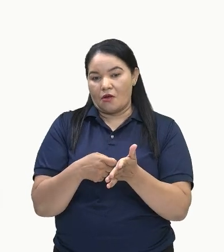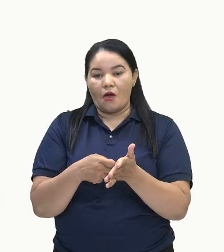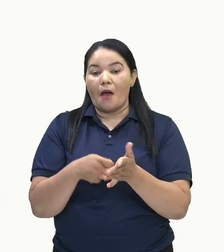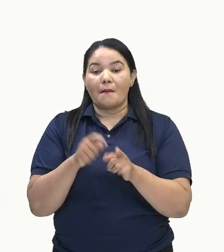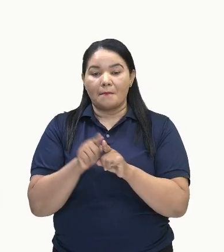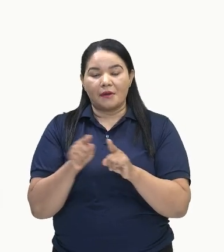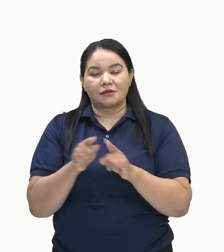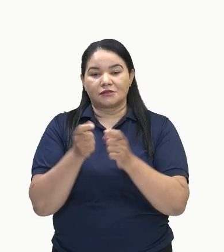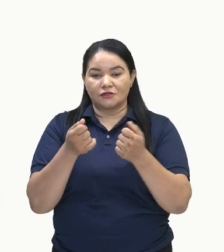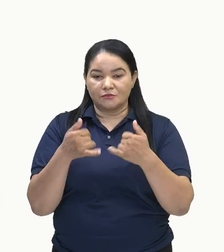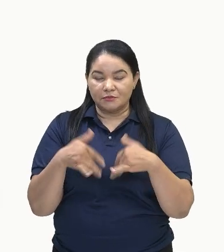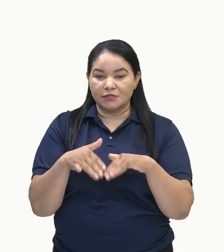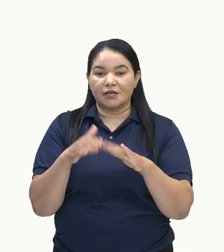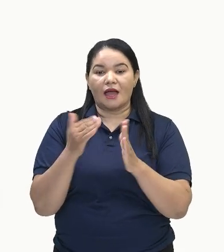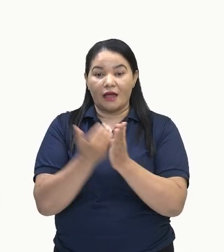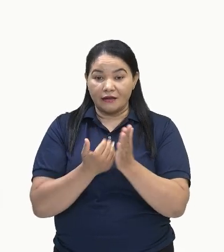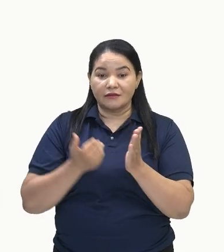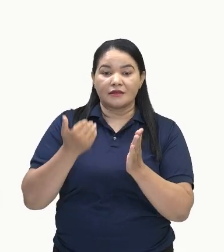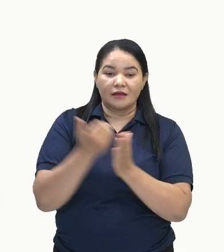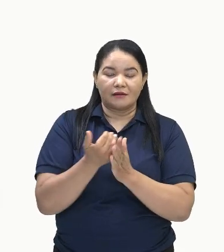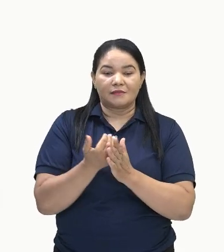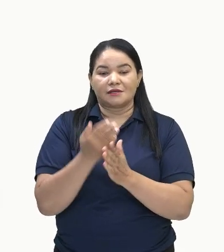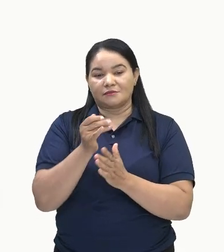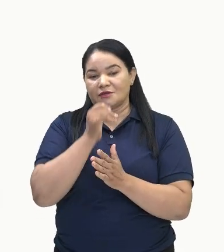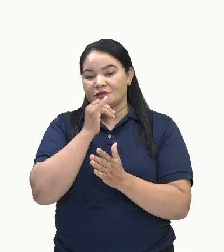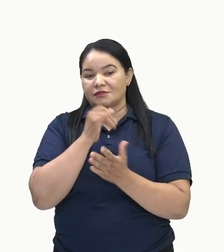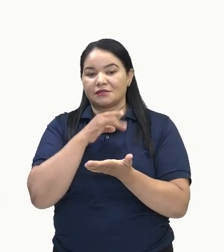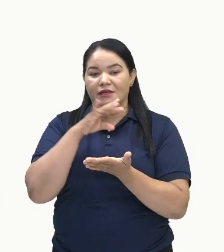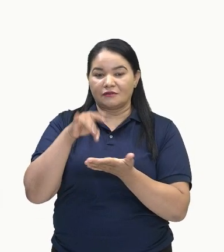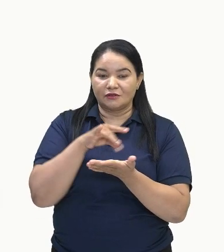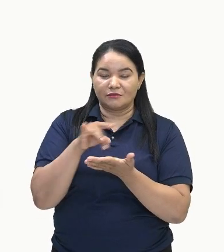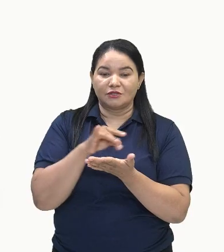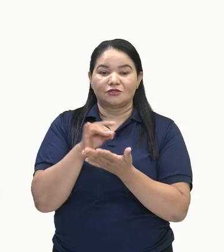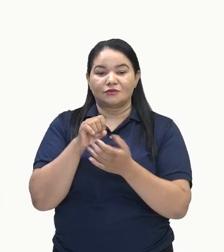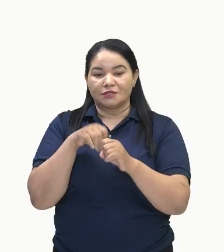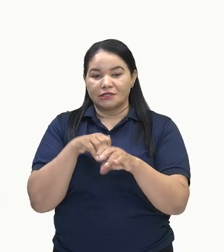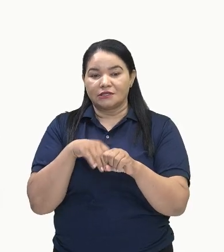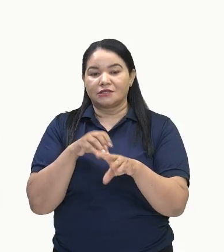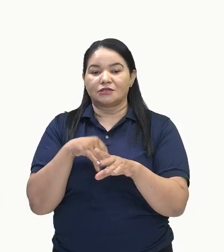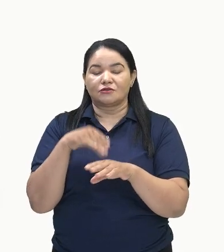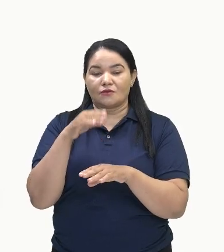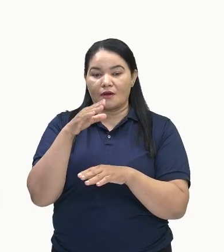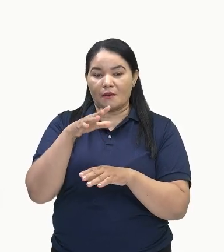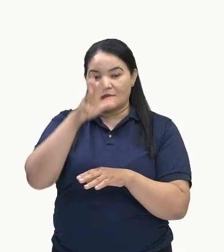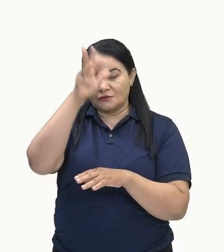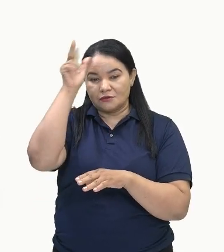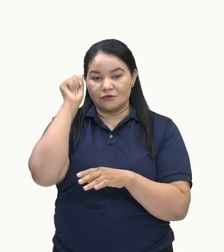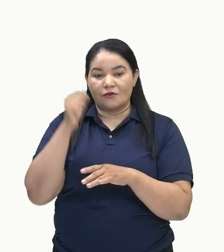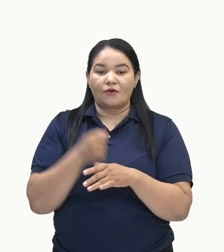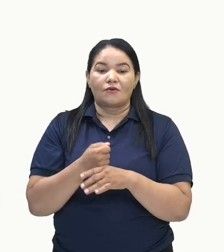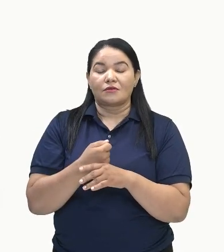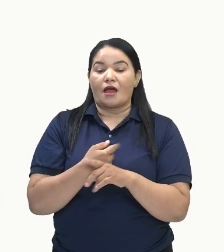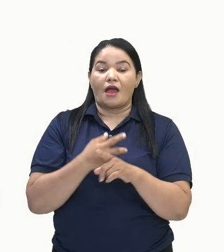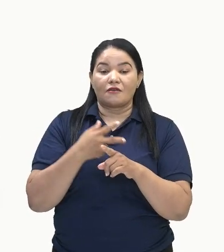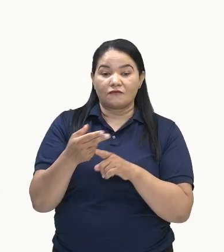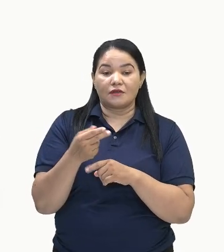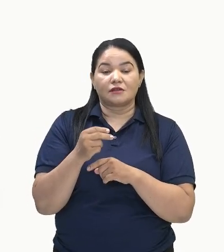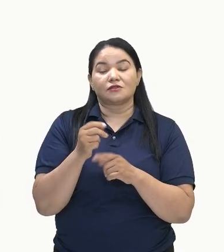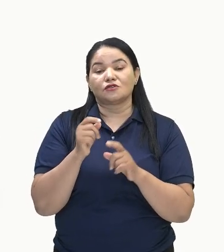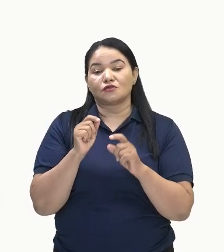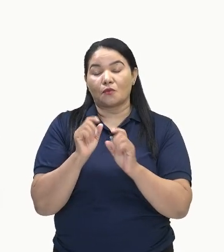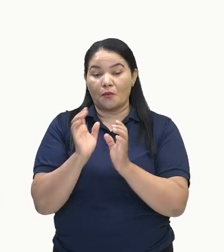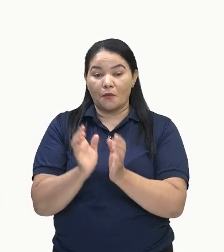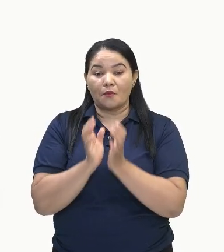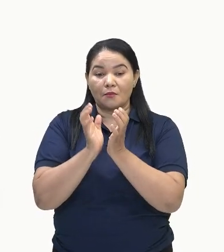se trata. Centro de Mídias de Educação do Amazonas vence Prêmio Nacional de Educação promovido